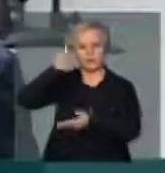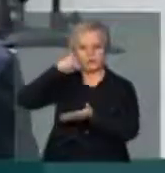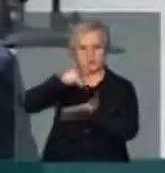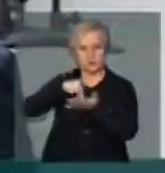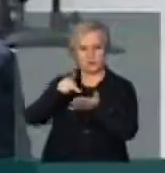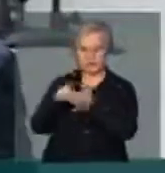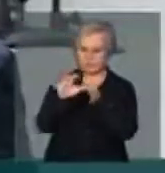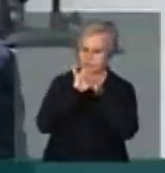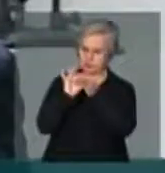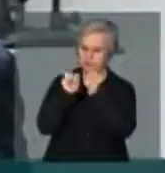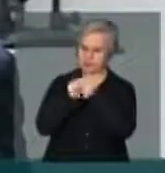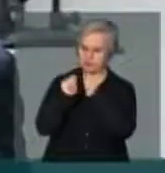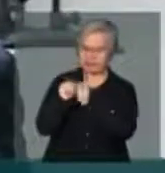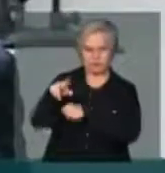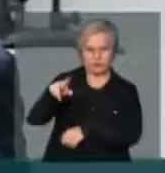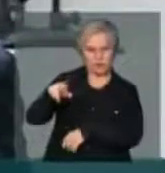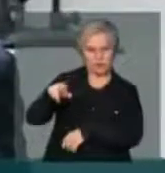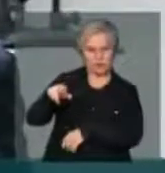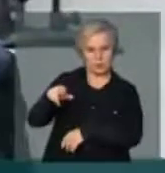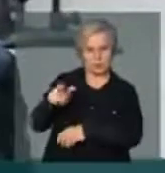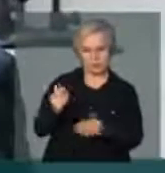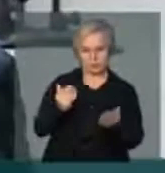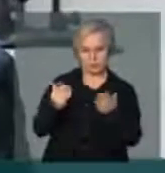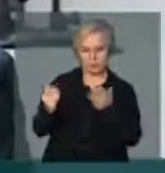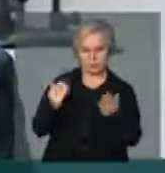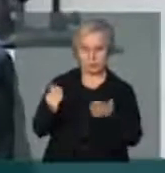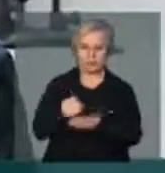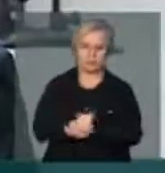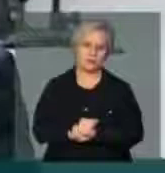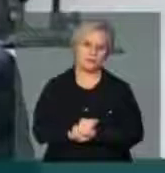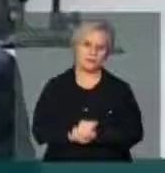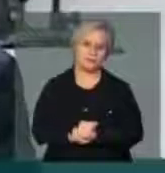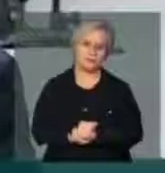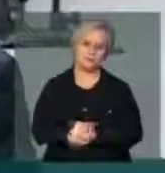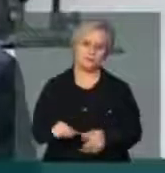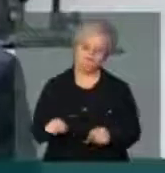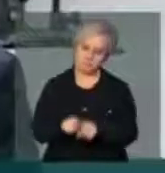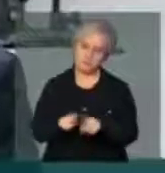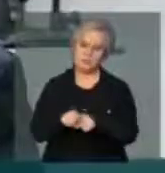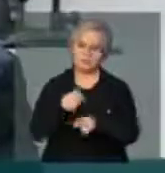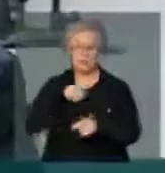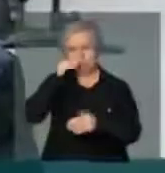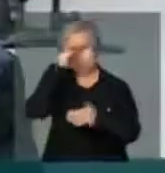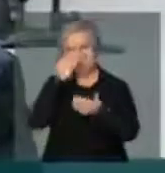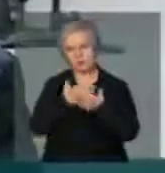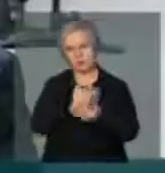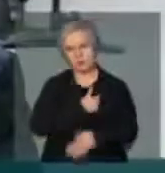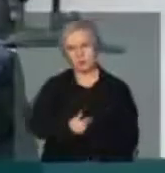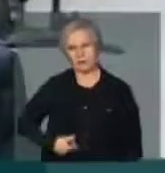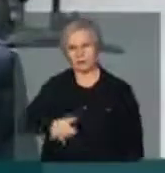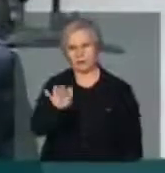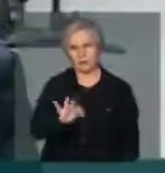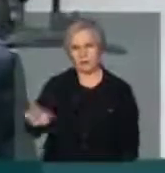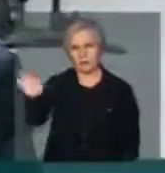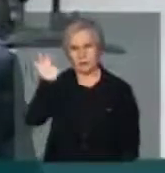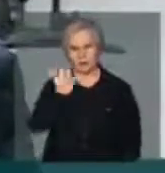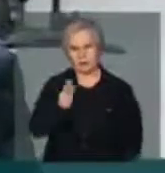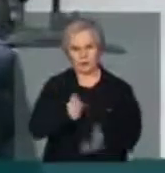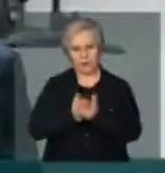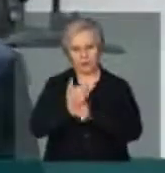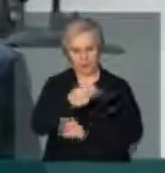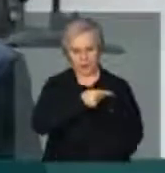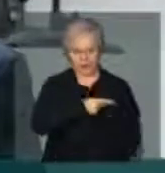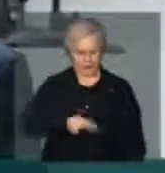verdadeiros irmãos. E eu não tenho dúvida nenhuma de que o governo federal, a presidente Dilma, ela